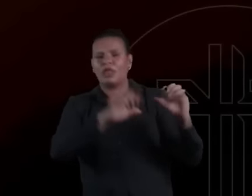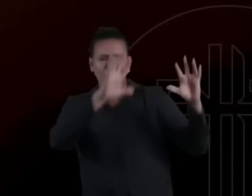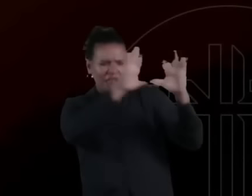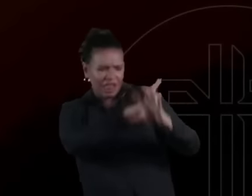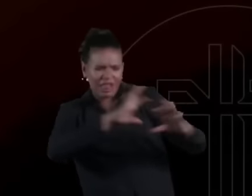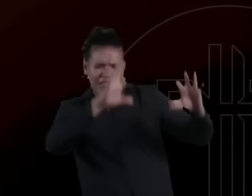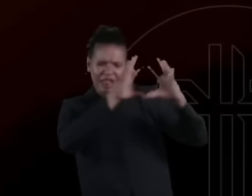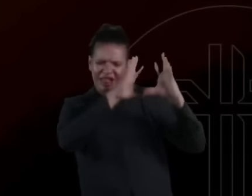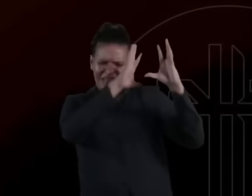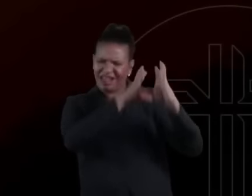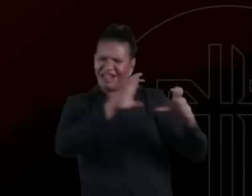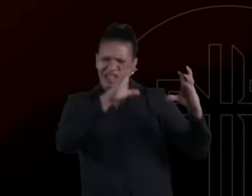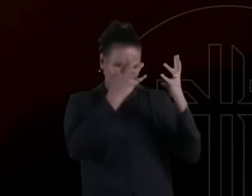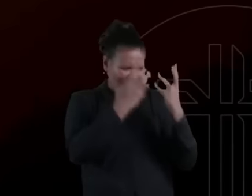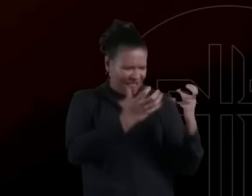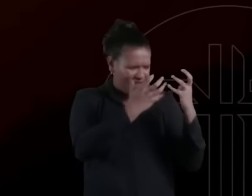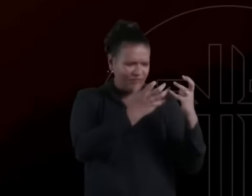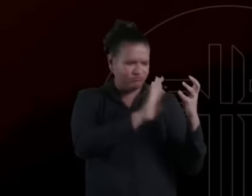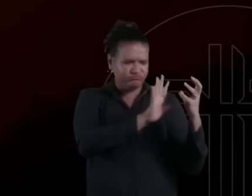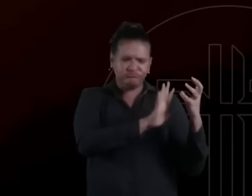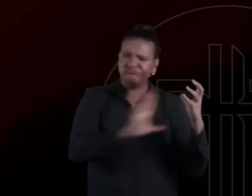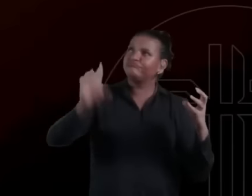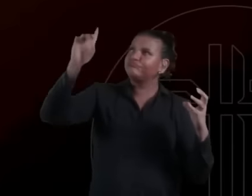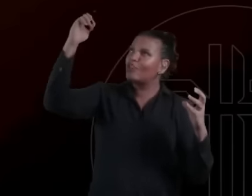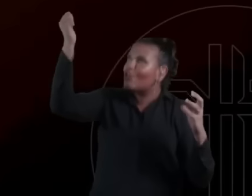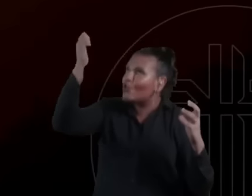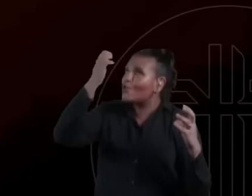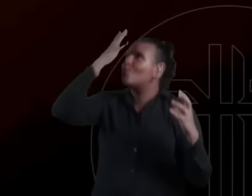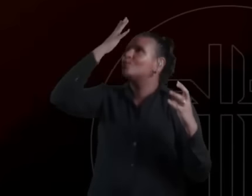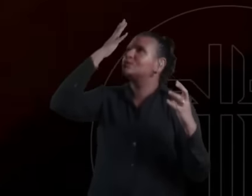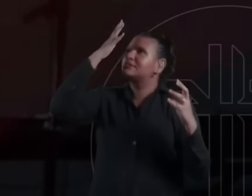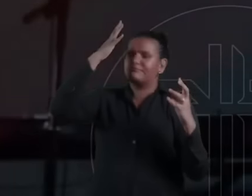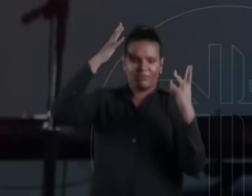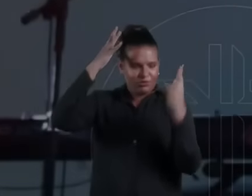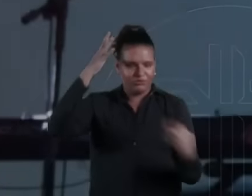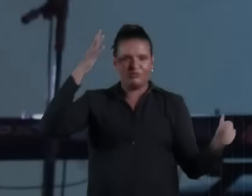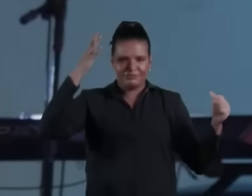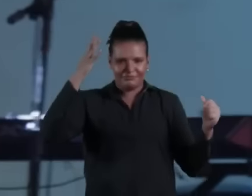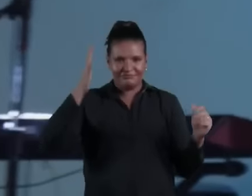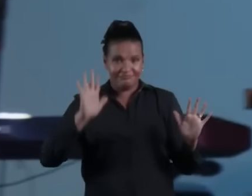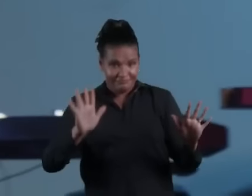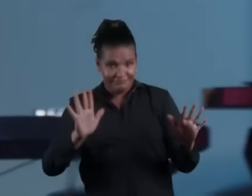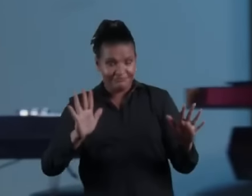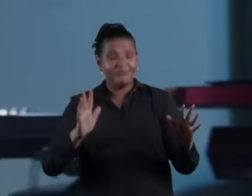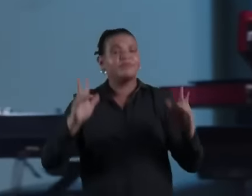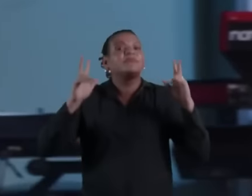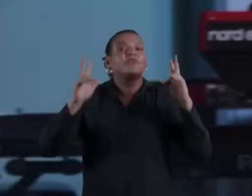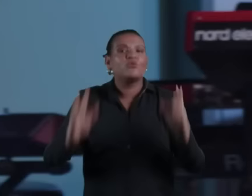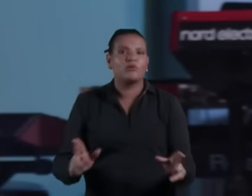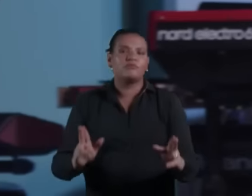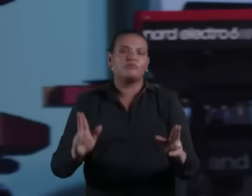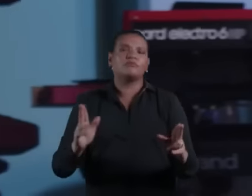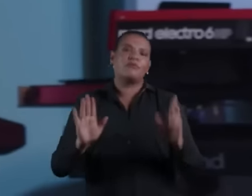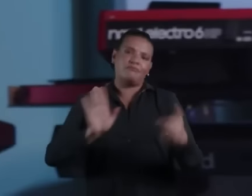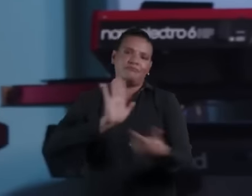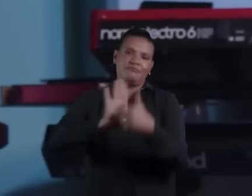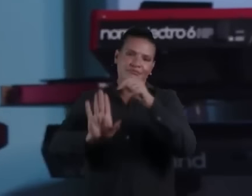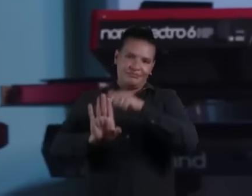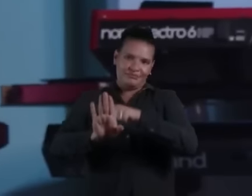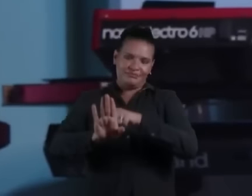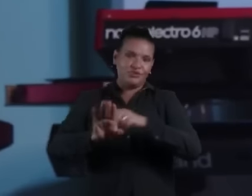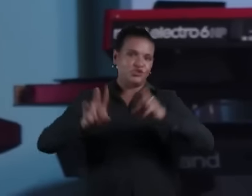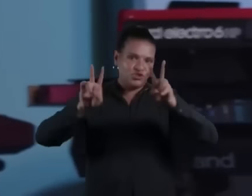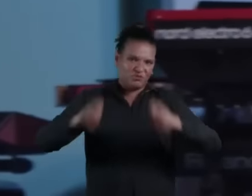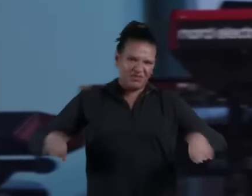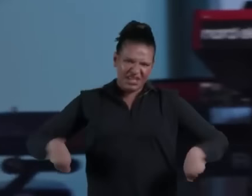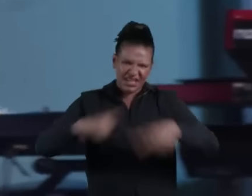revistamo-nos das armas da luz aqui claramente Paulo tá usando a metáfora da Guerra ele tá falando